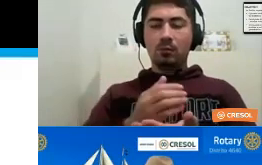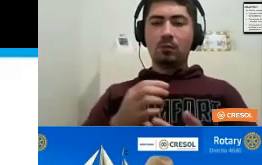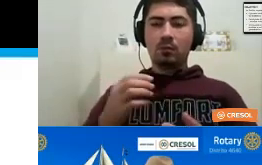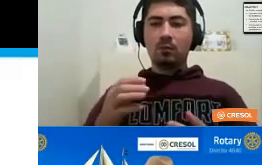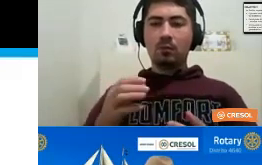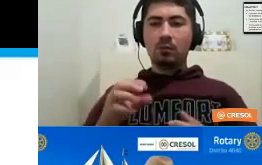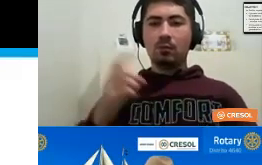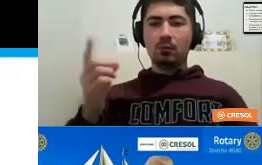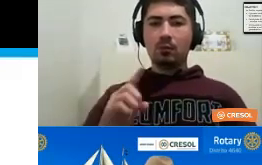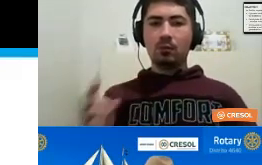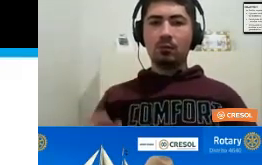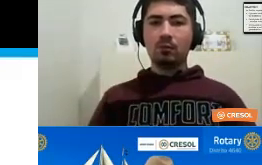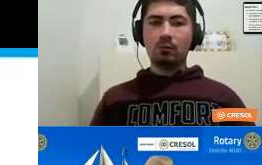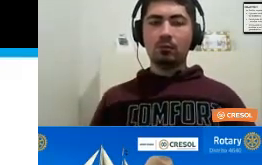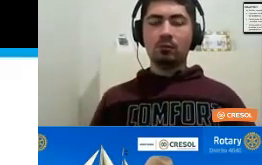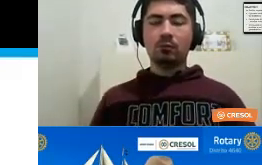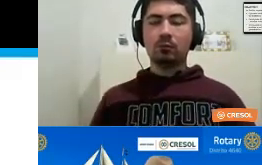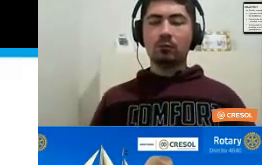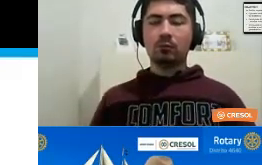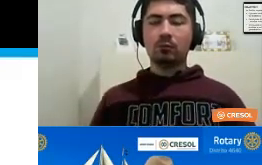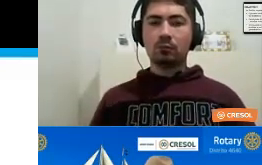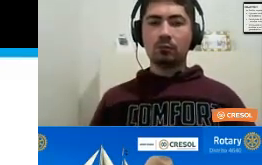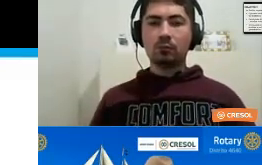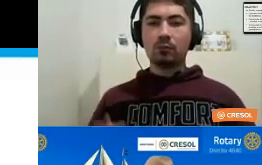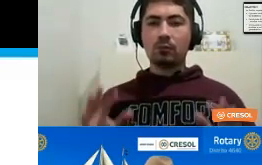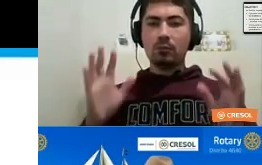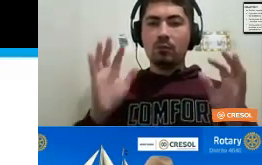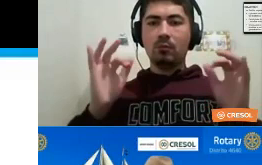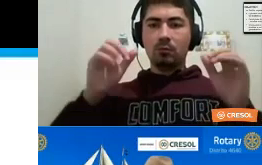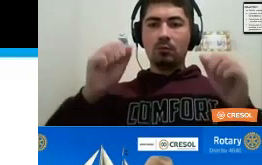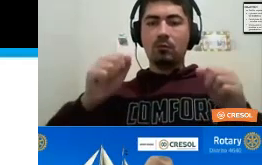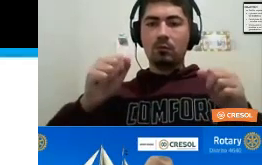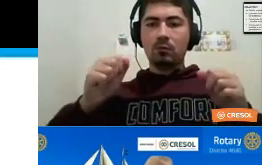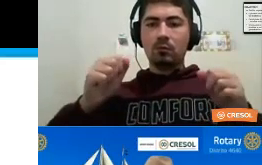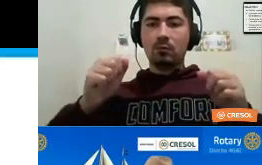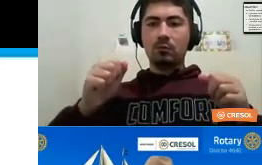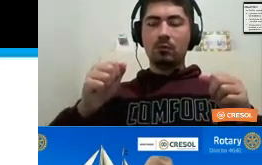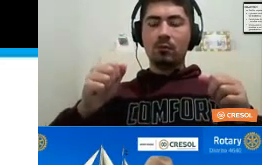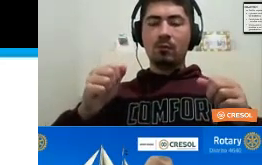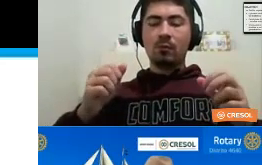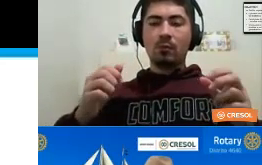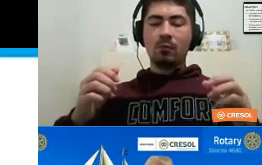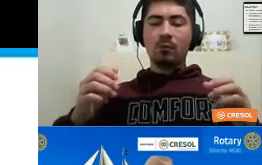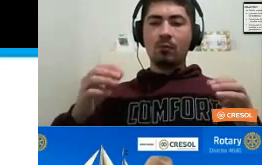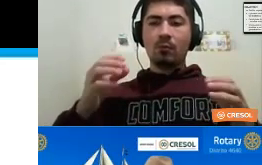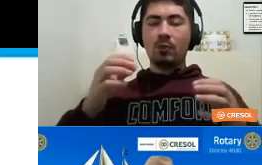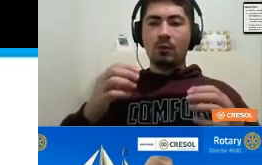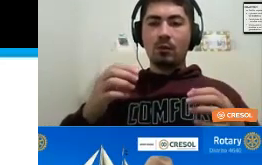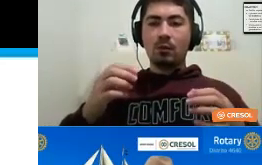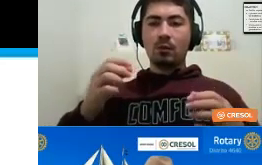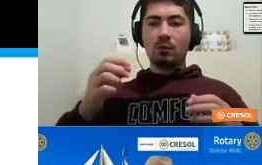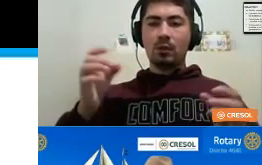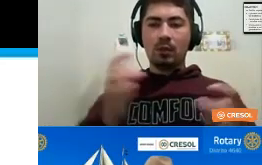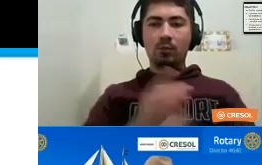No final dos projetos globais, eles precisam ter um relatório, que também é